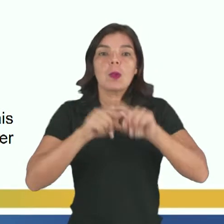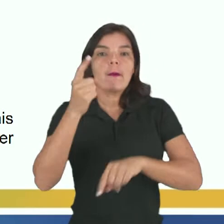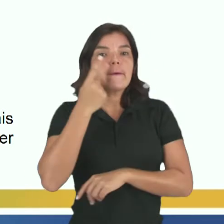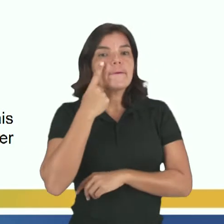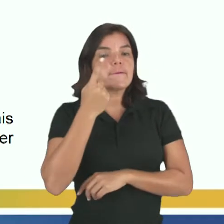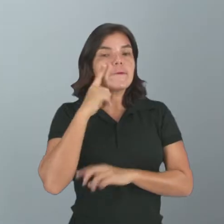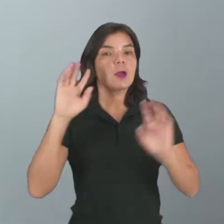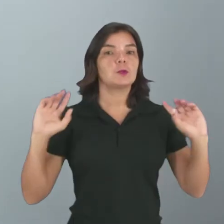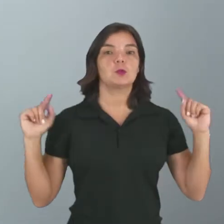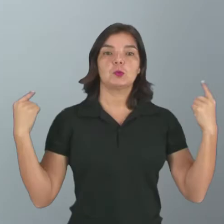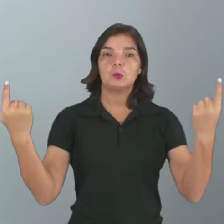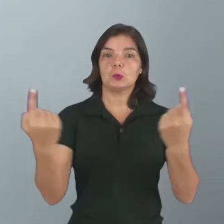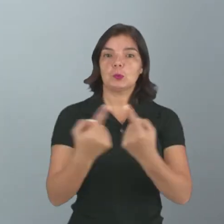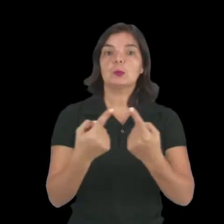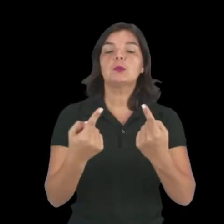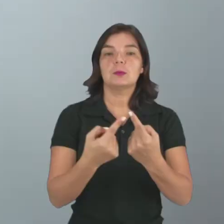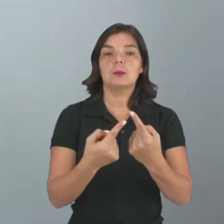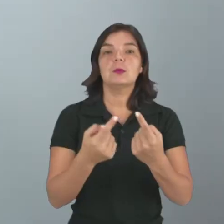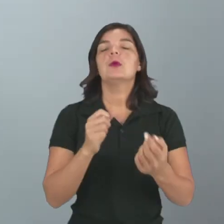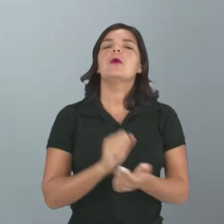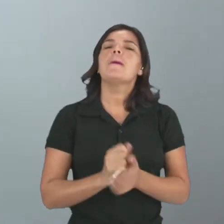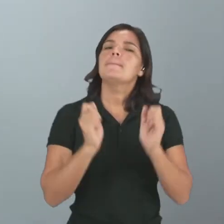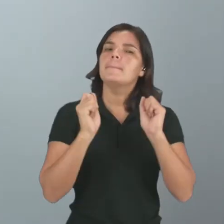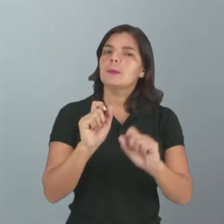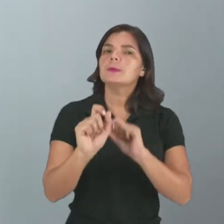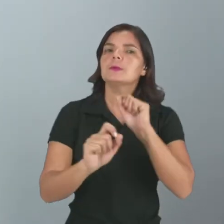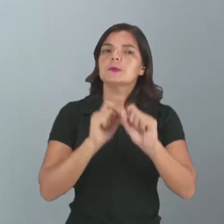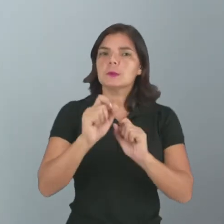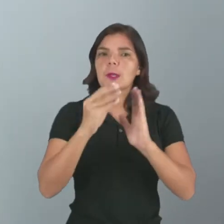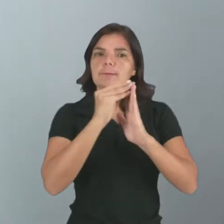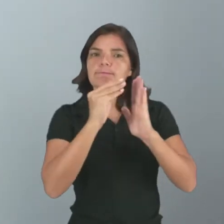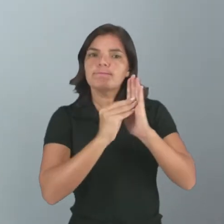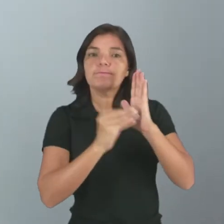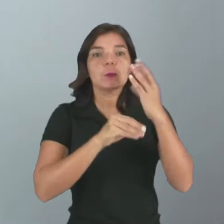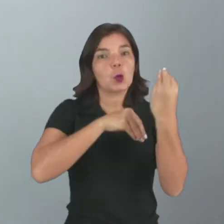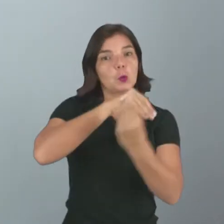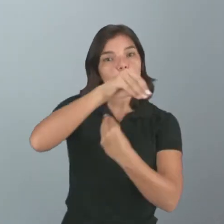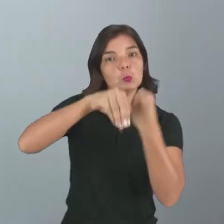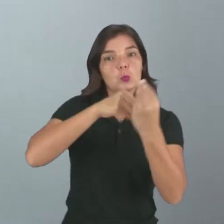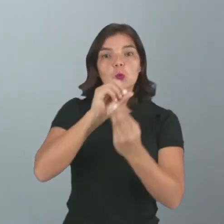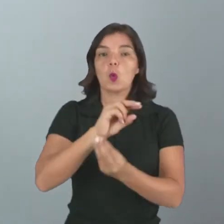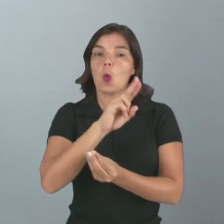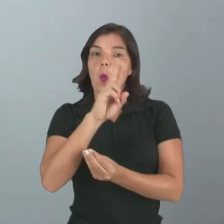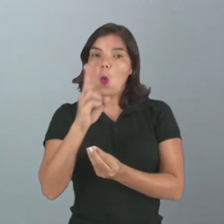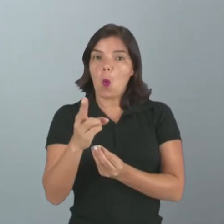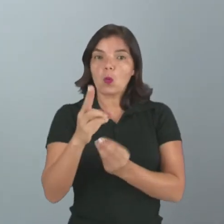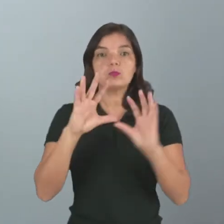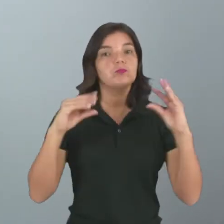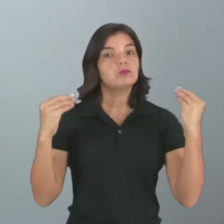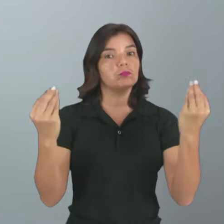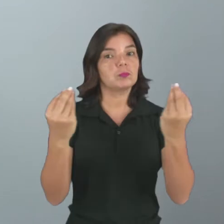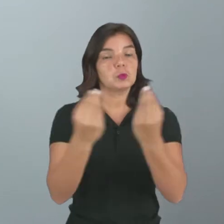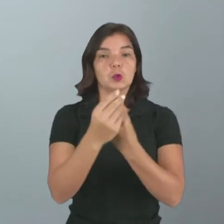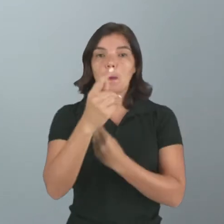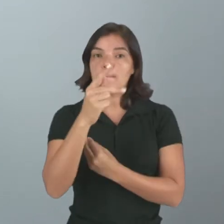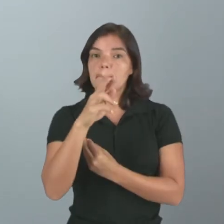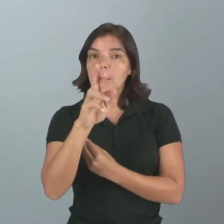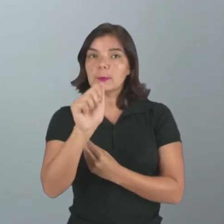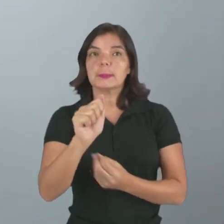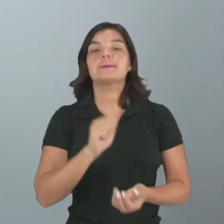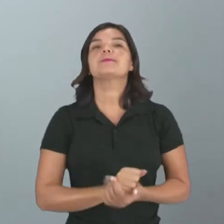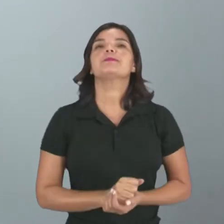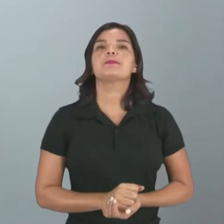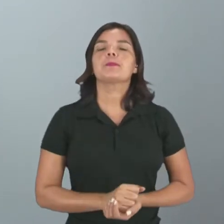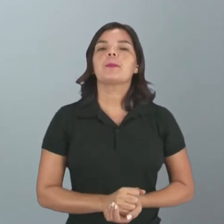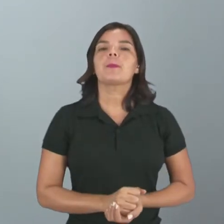ao nosso redor, tudo que está à nossa volta, pode ser classificado como mistura ou como uma substância pura.